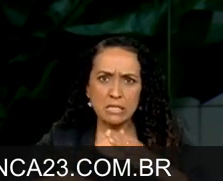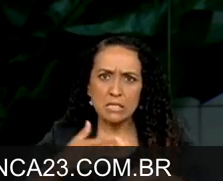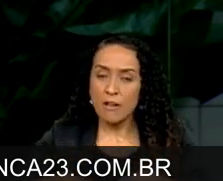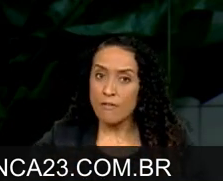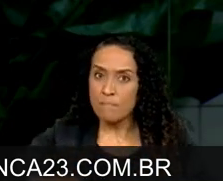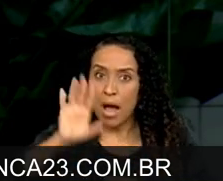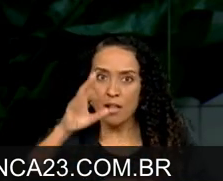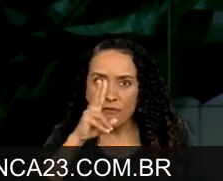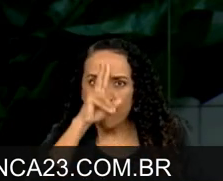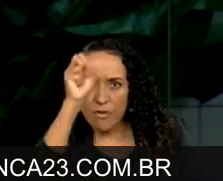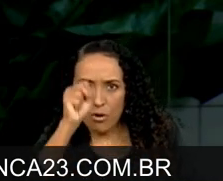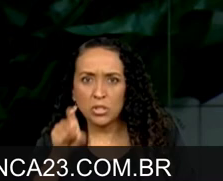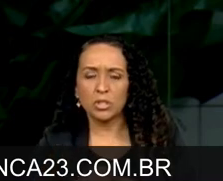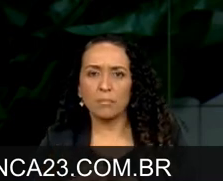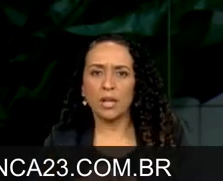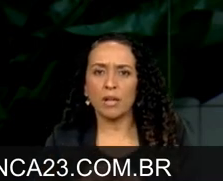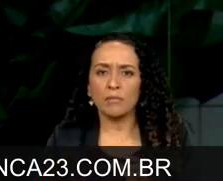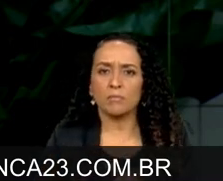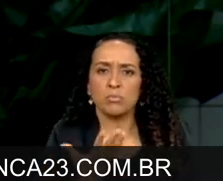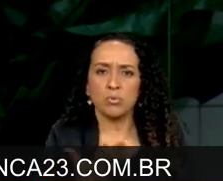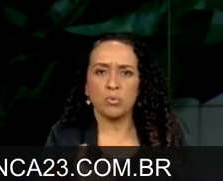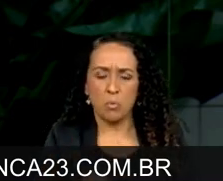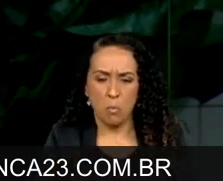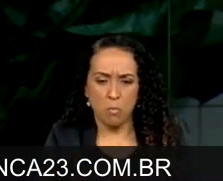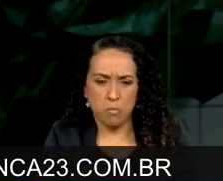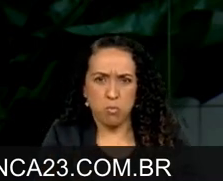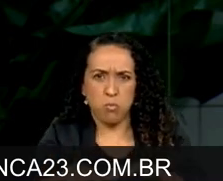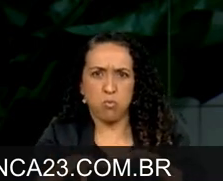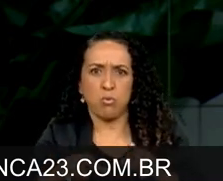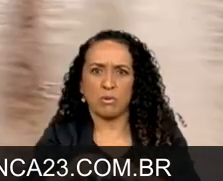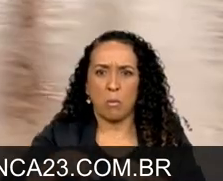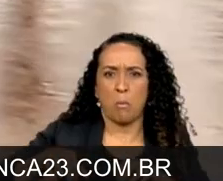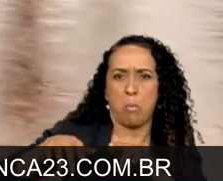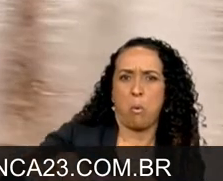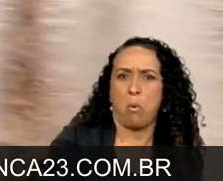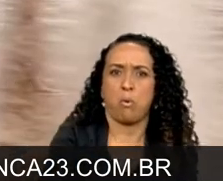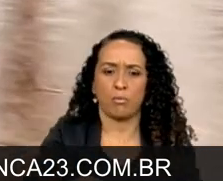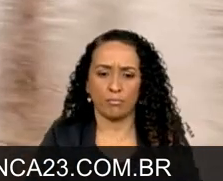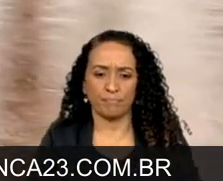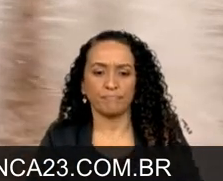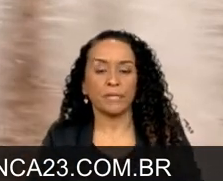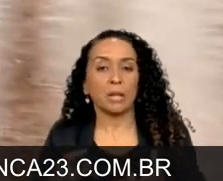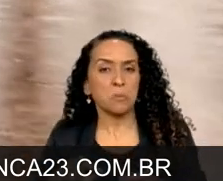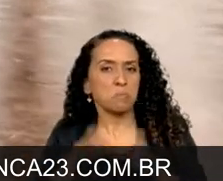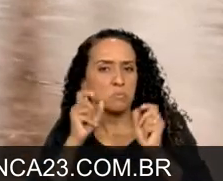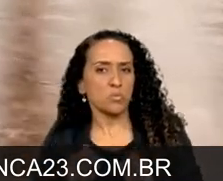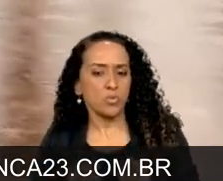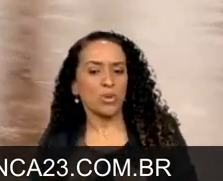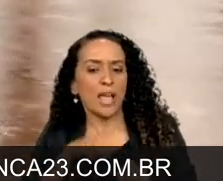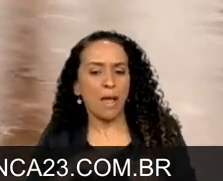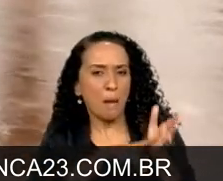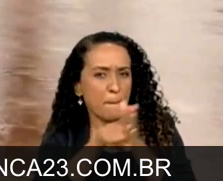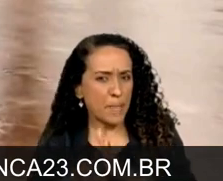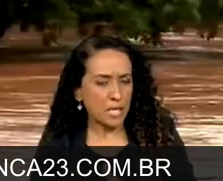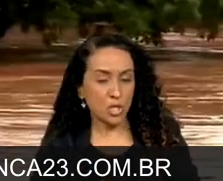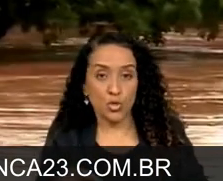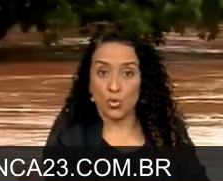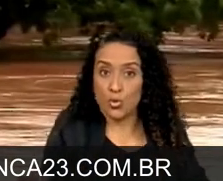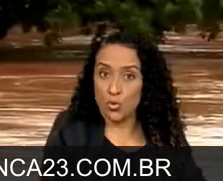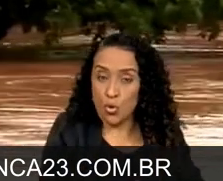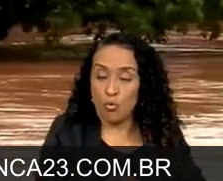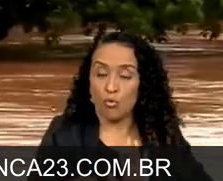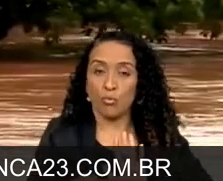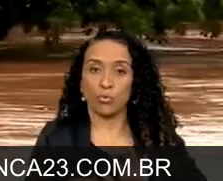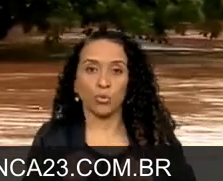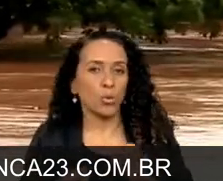mais fortes, gerando pontos de alagamentos e enchentes. Essa constatação é de um estudo inédito que